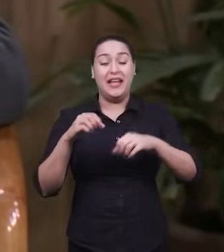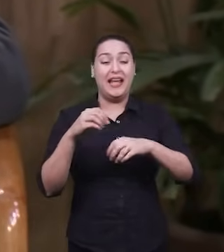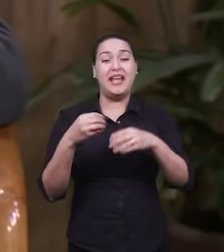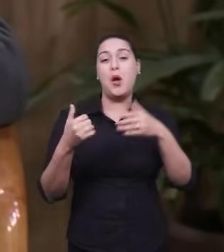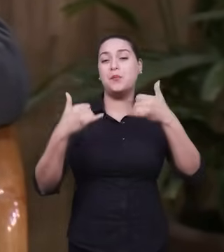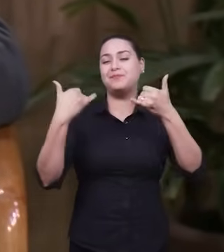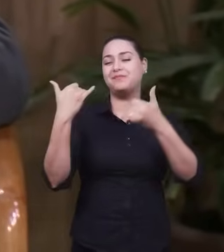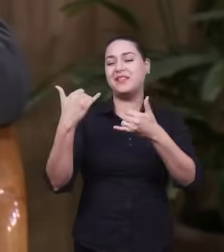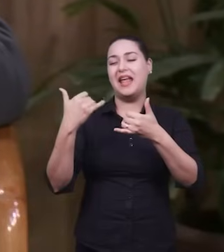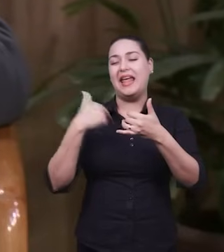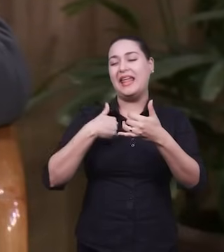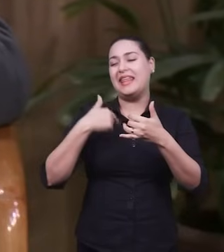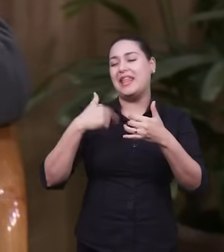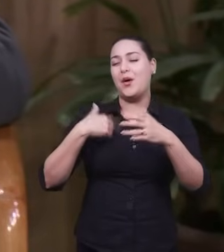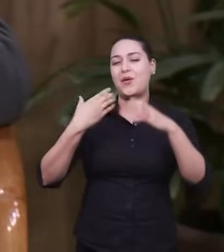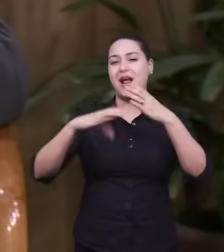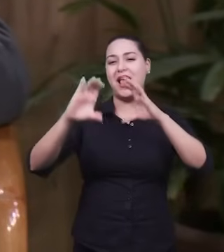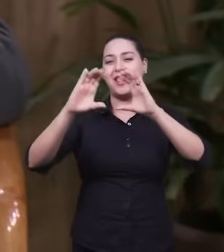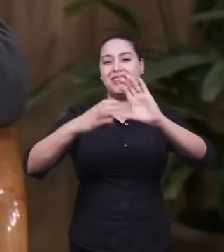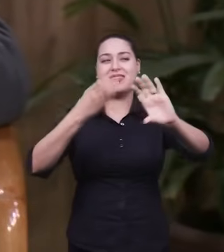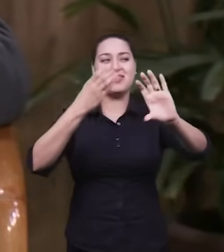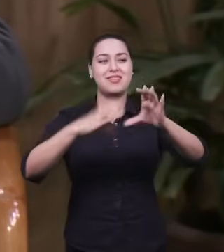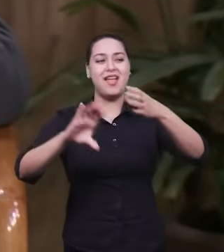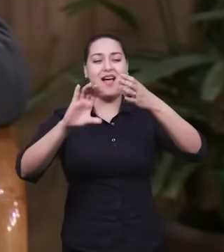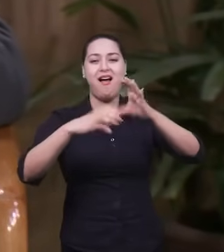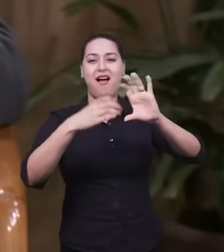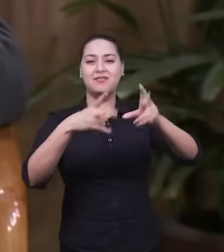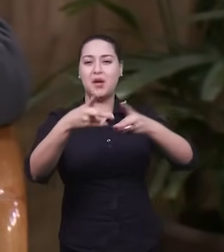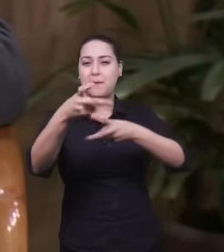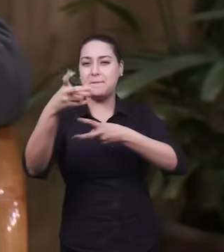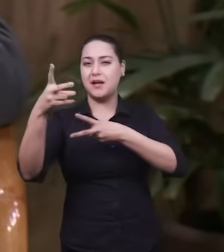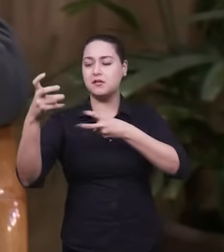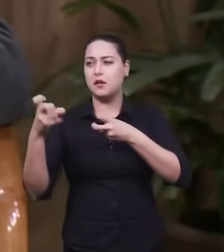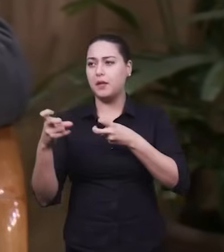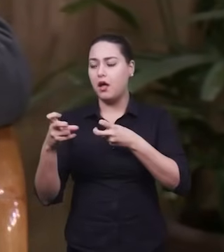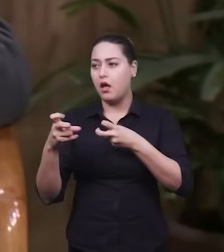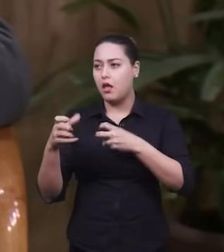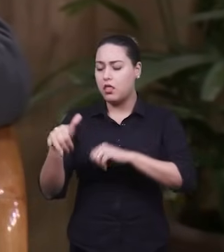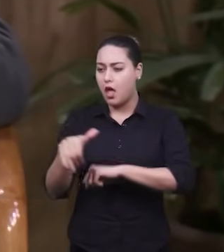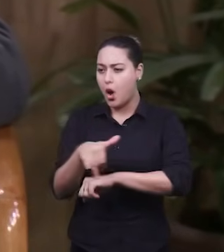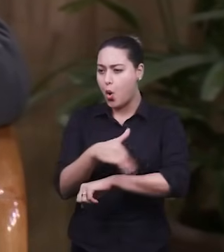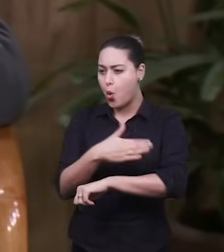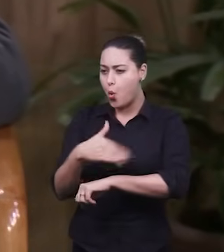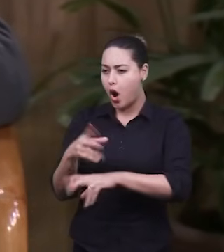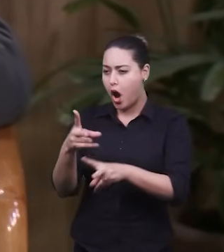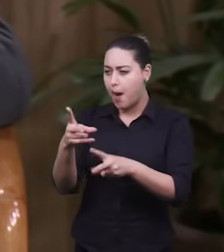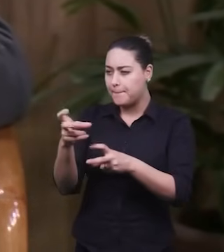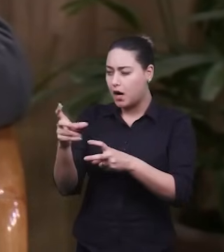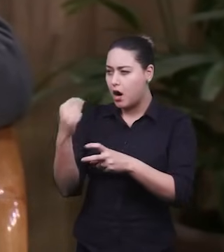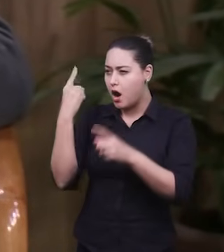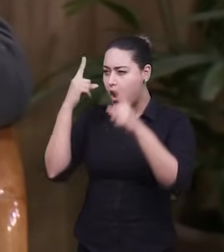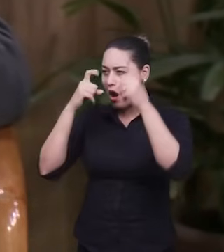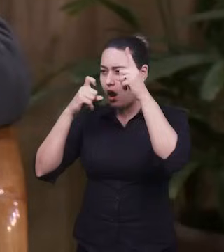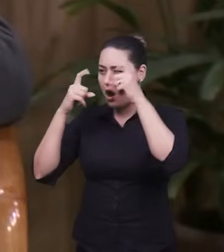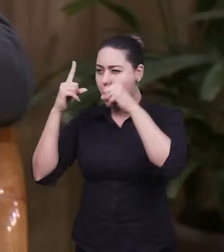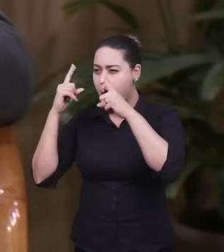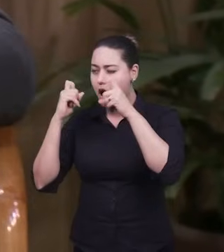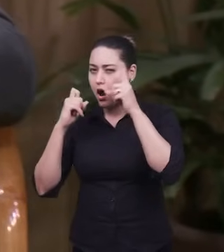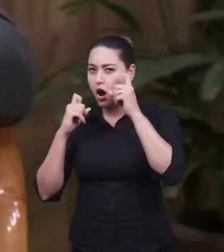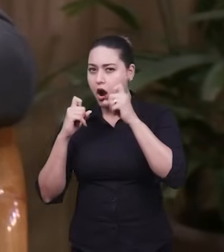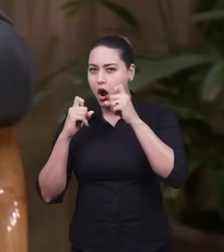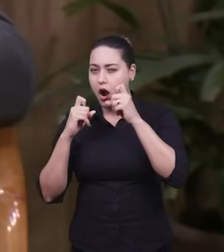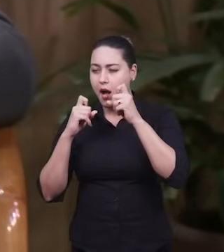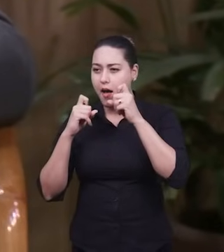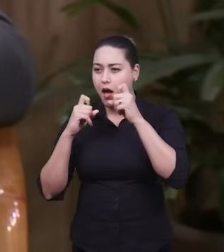carro, glorificando pelo resultado da festa que eu tinha participado. Olha, Deus. E eu comecei a olhar as fisionomias das pessoas. É como se elas